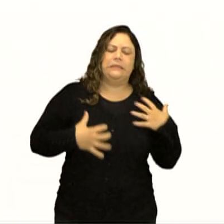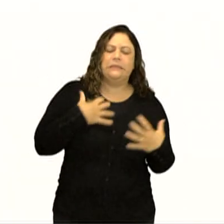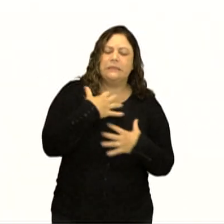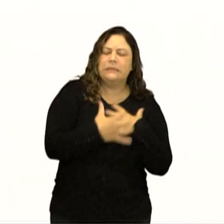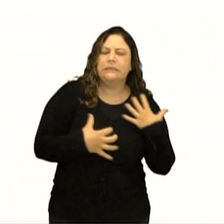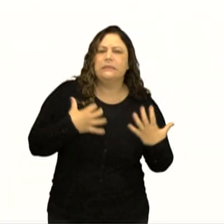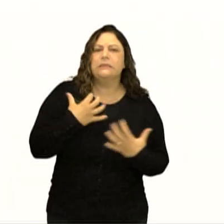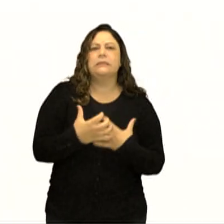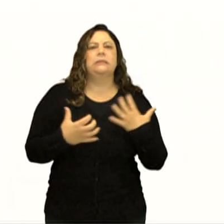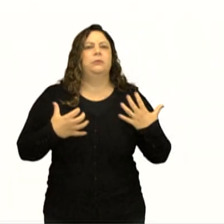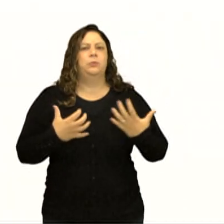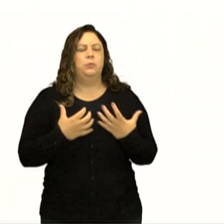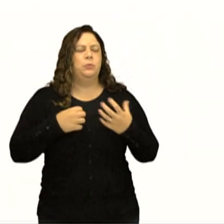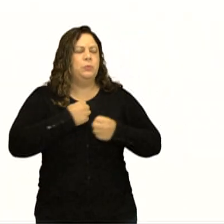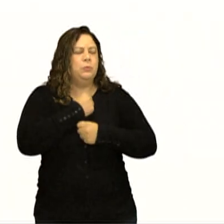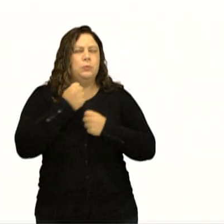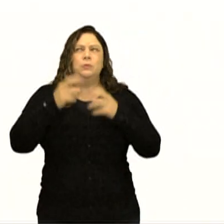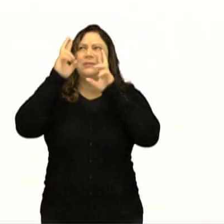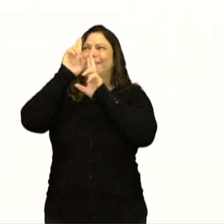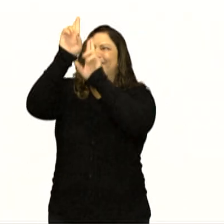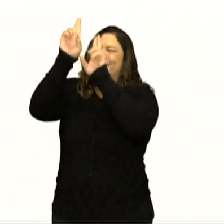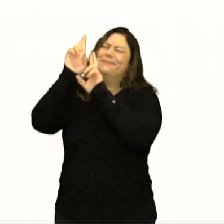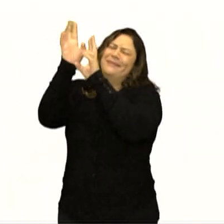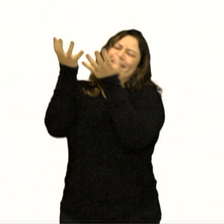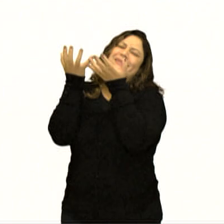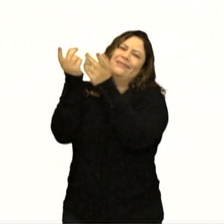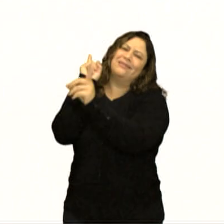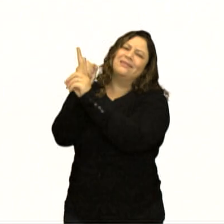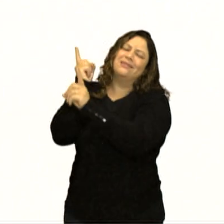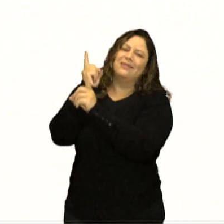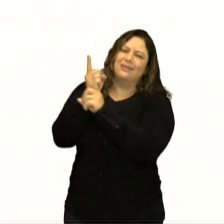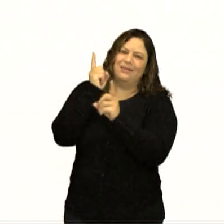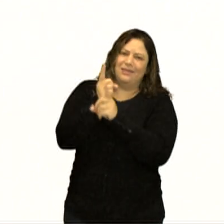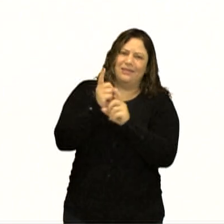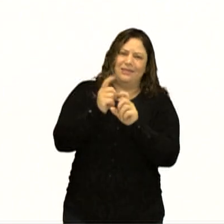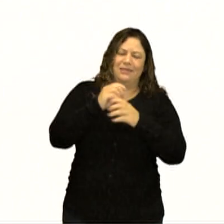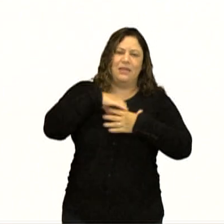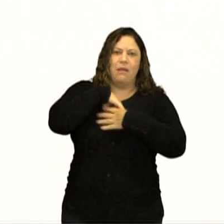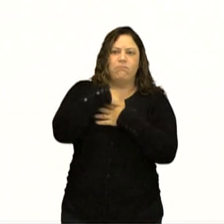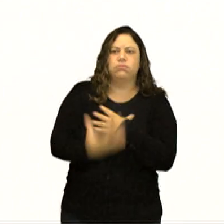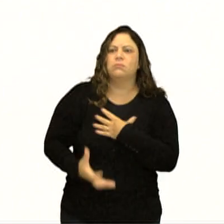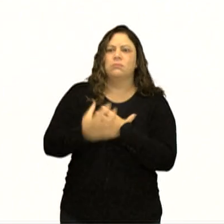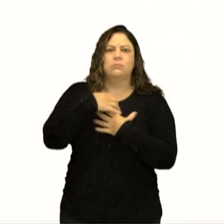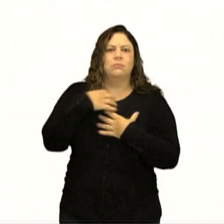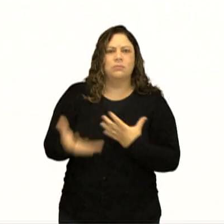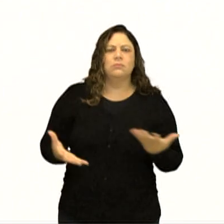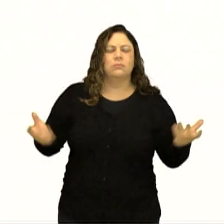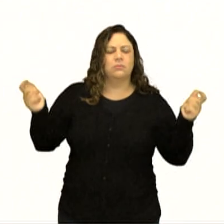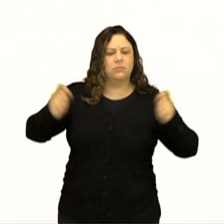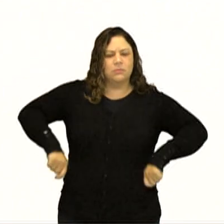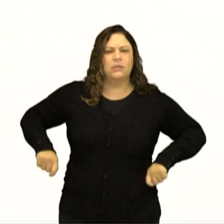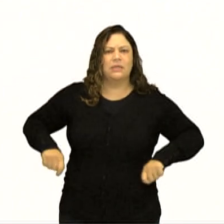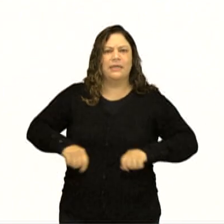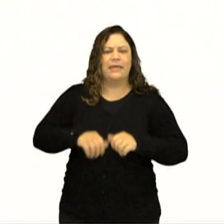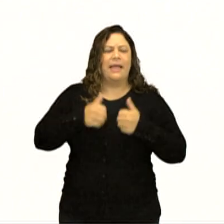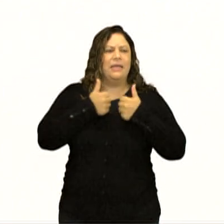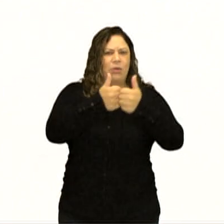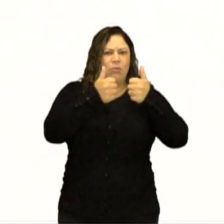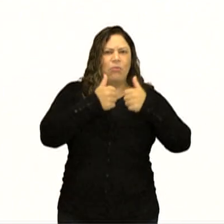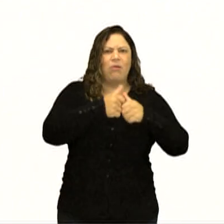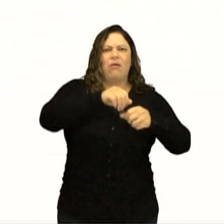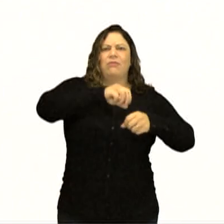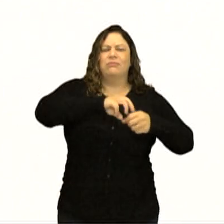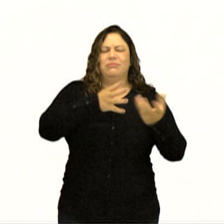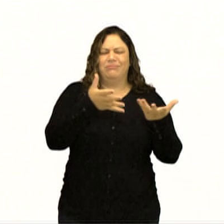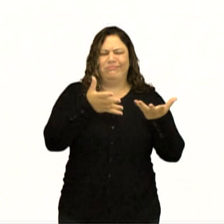todo afobado na esperança de encontrá-la. Impulsivo, porque ele quer que o bonde pare, e o bonde não